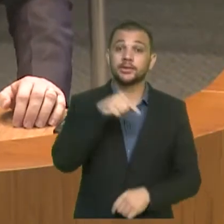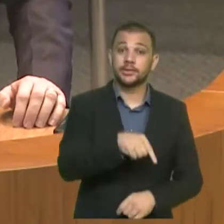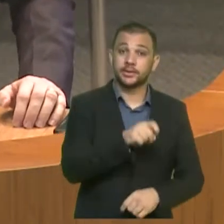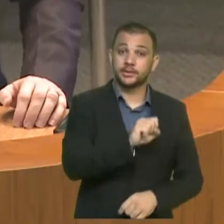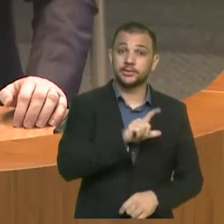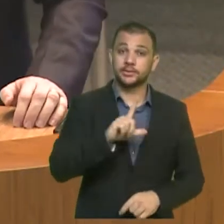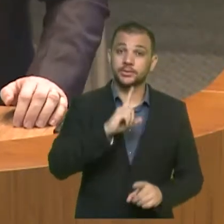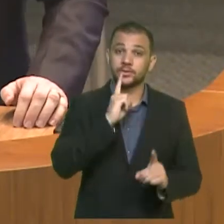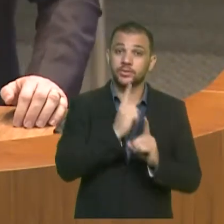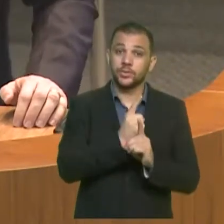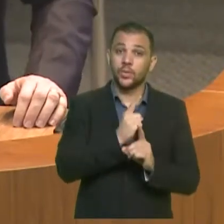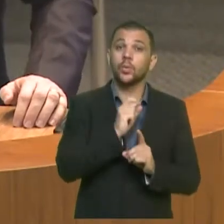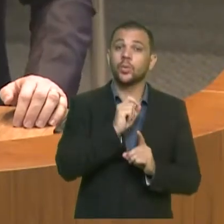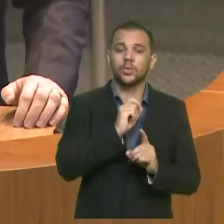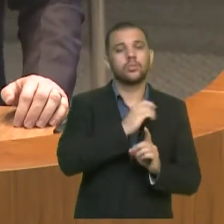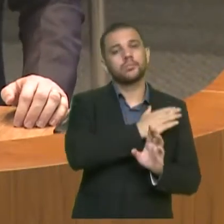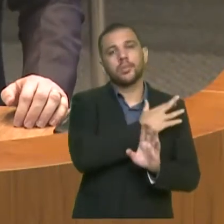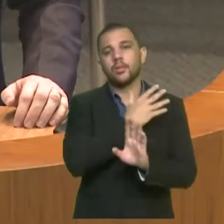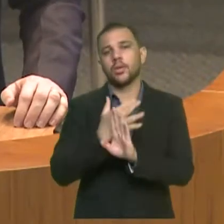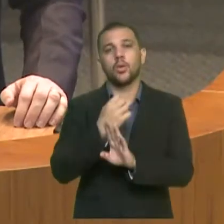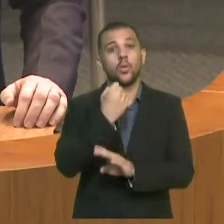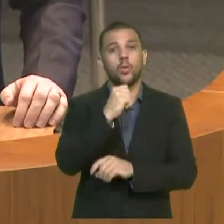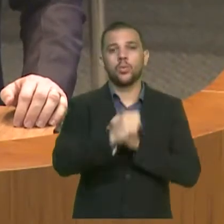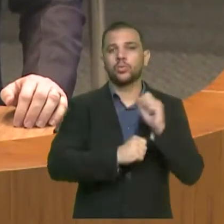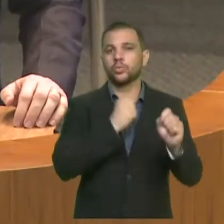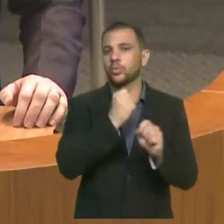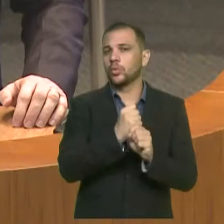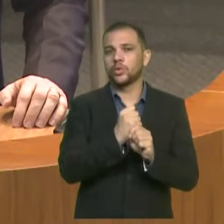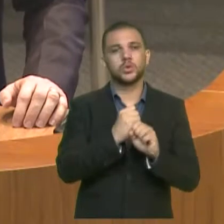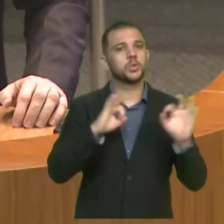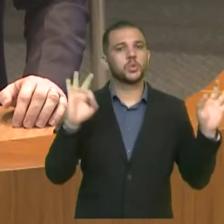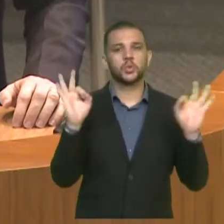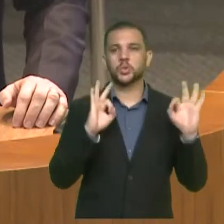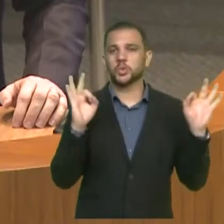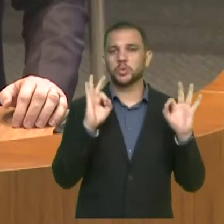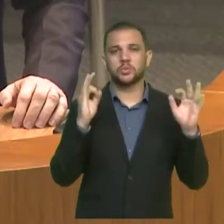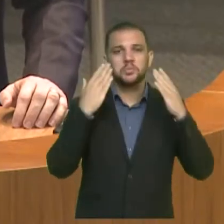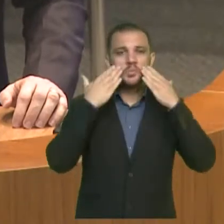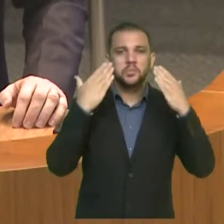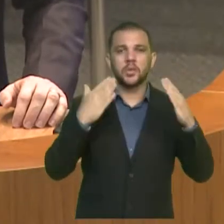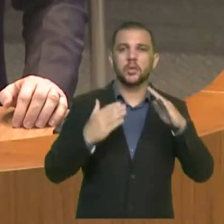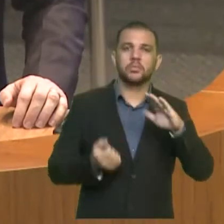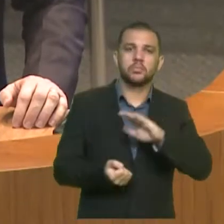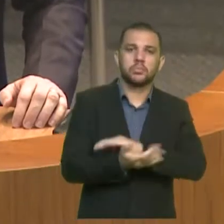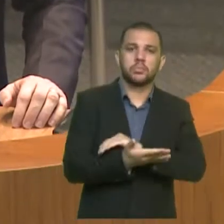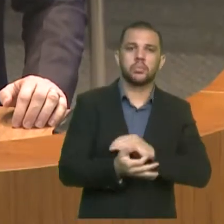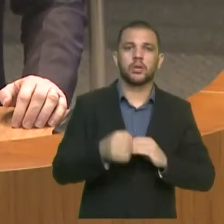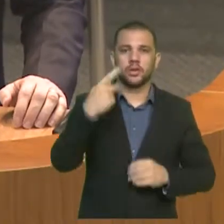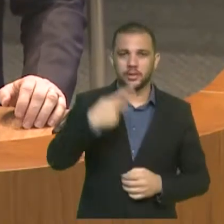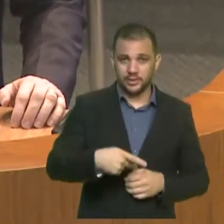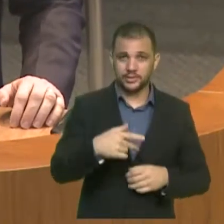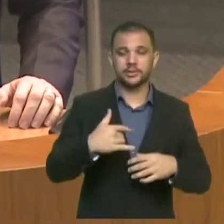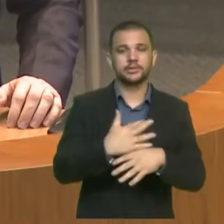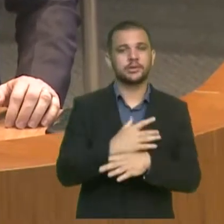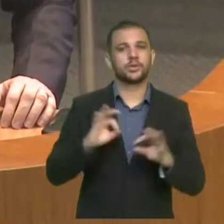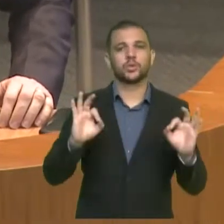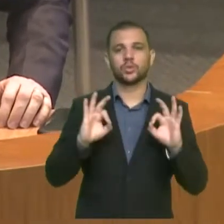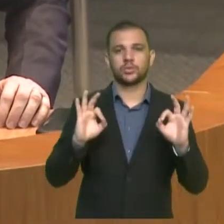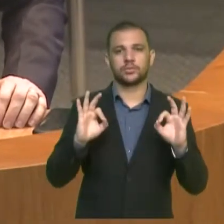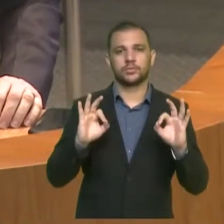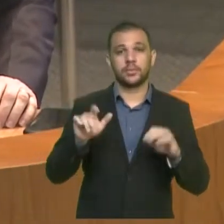8 anos sem escândalos em nossa cidade. O prefeito, um homem probo,